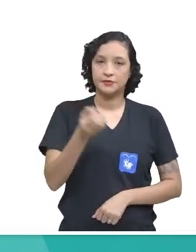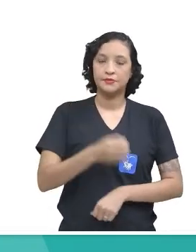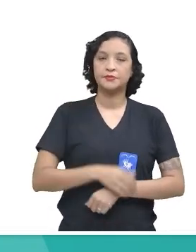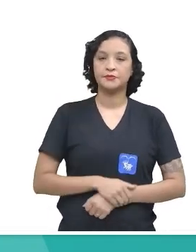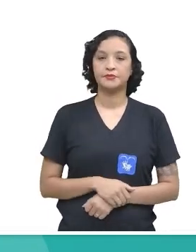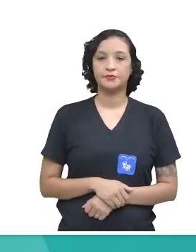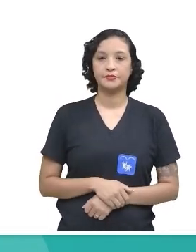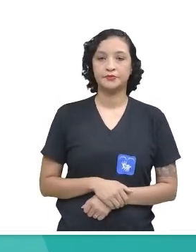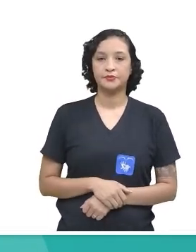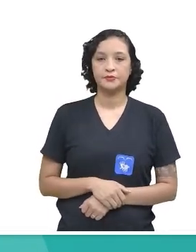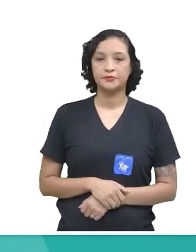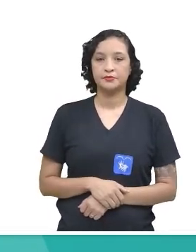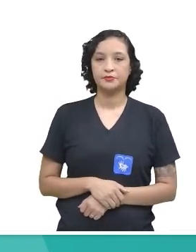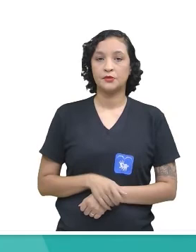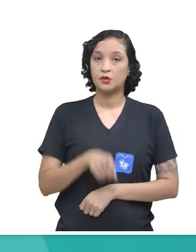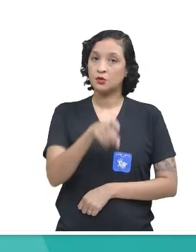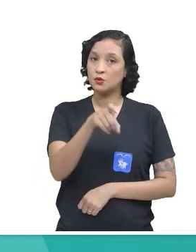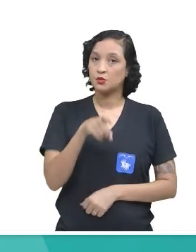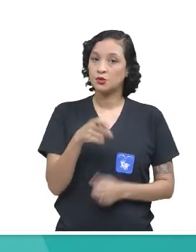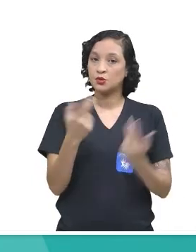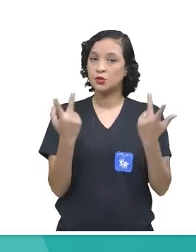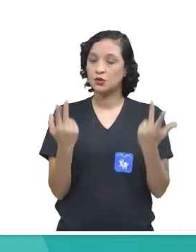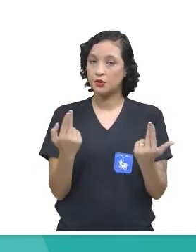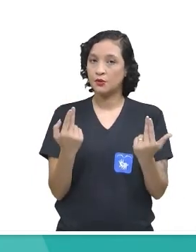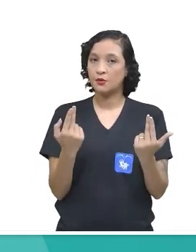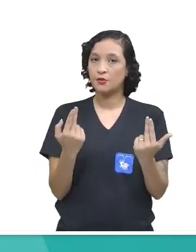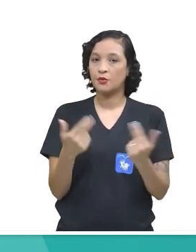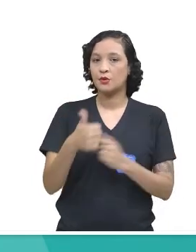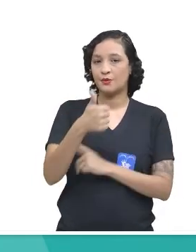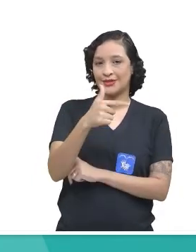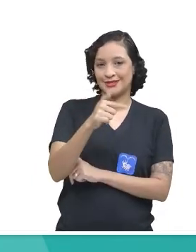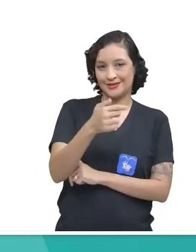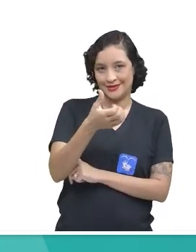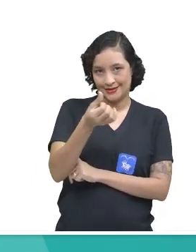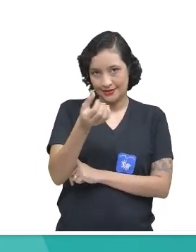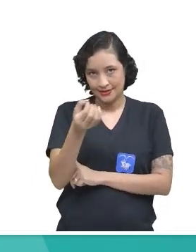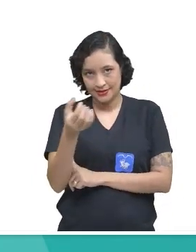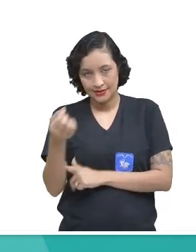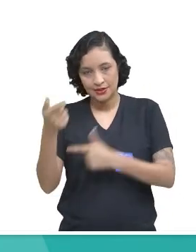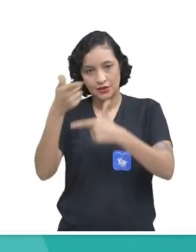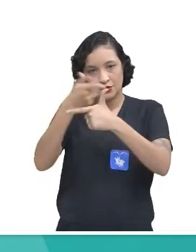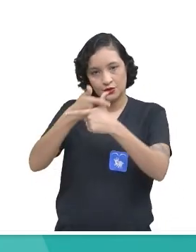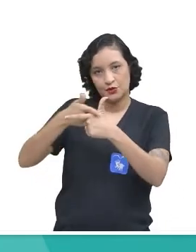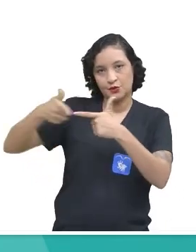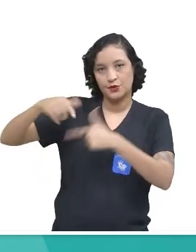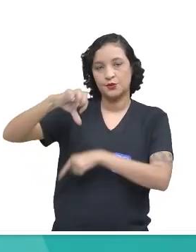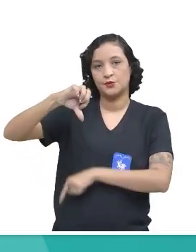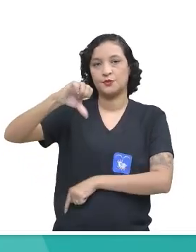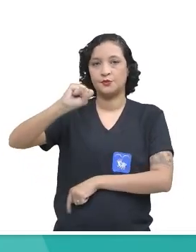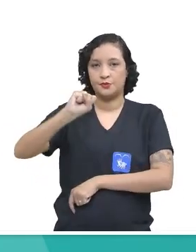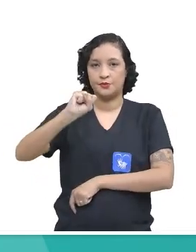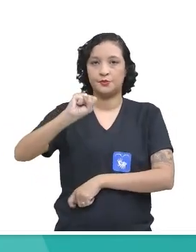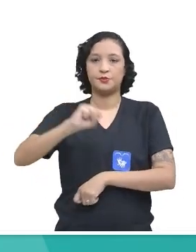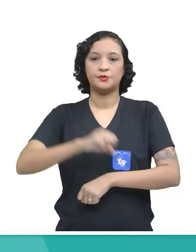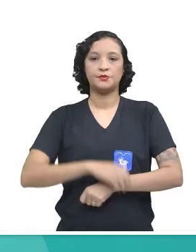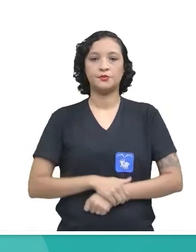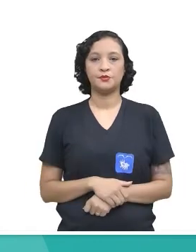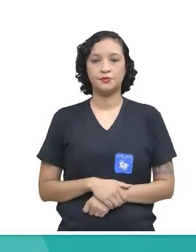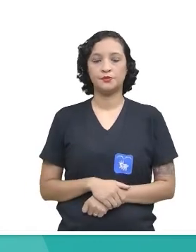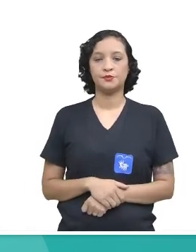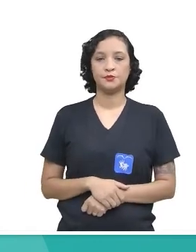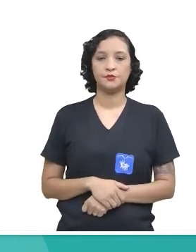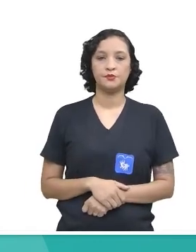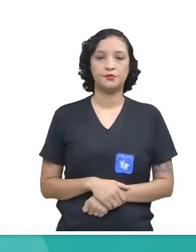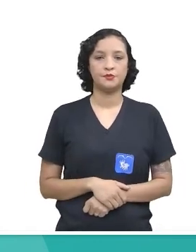17.600. Então, esse valor de x, que é o valor que a gente quer encontrar, vai ser 17.600, e aí a gente vai dividir